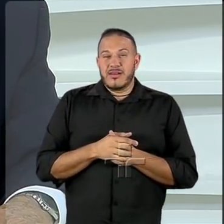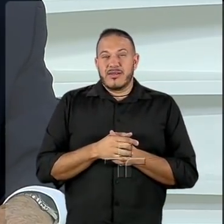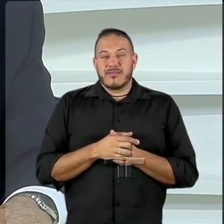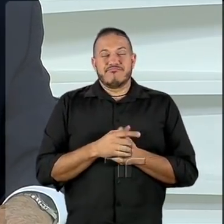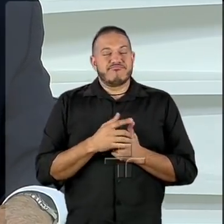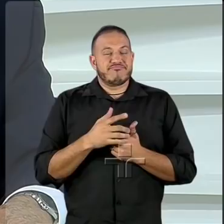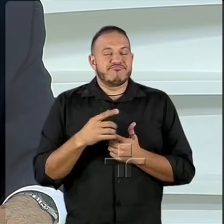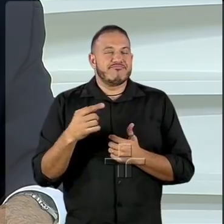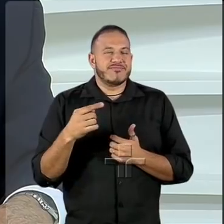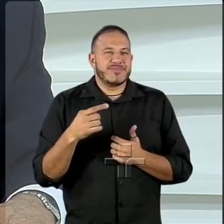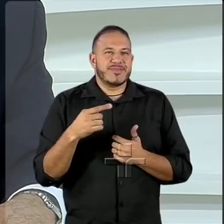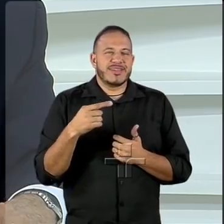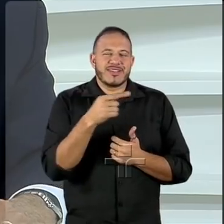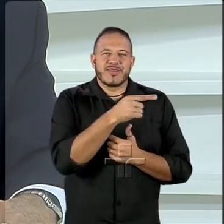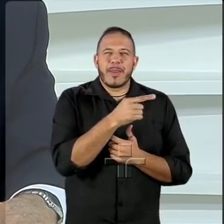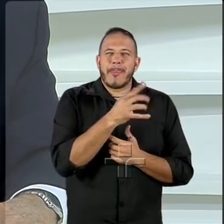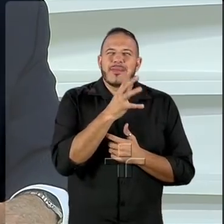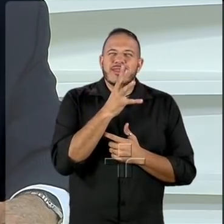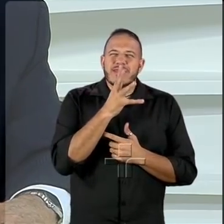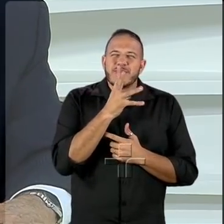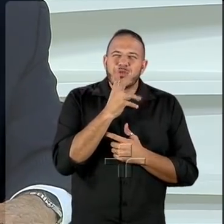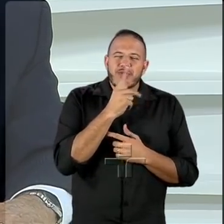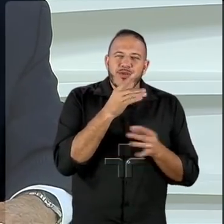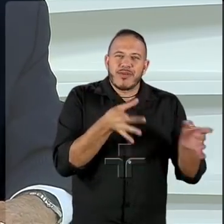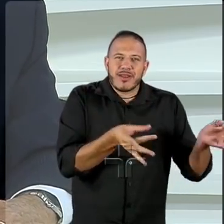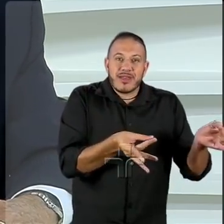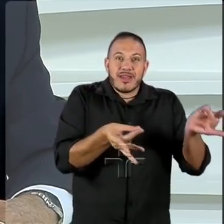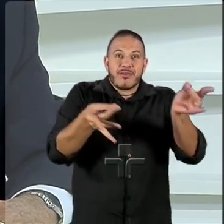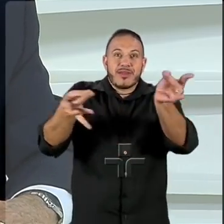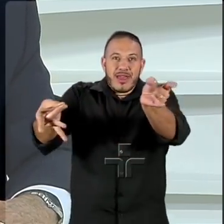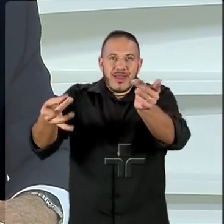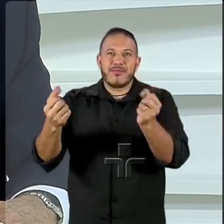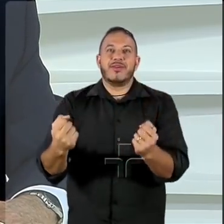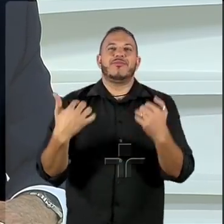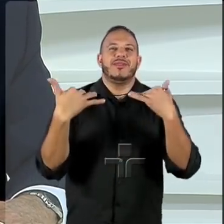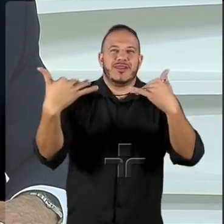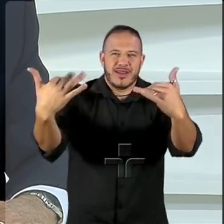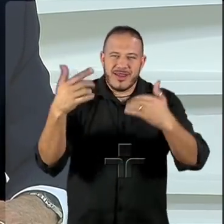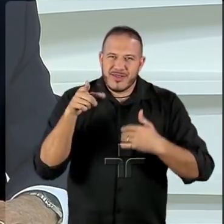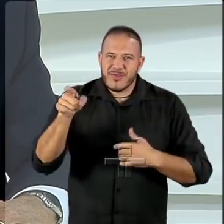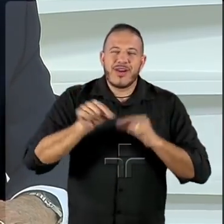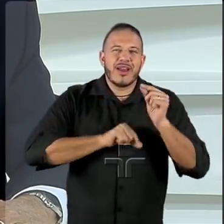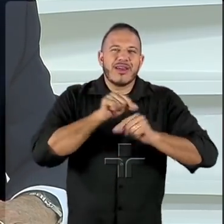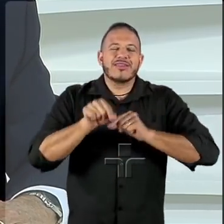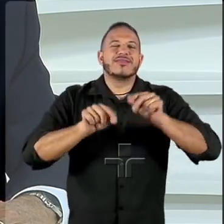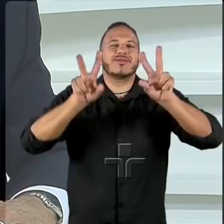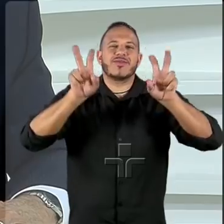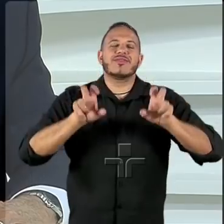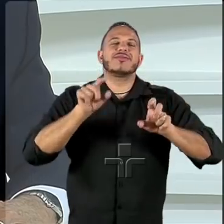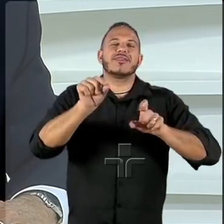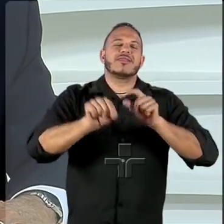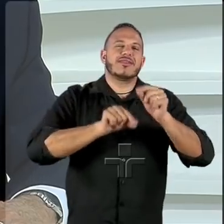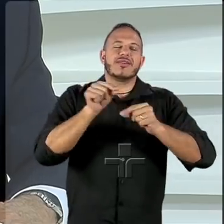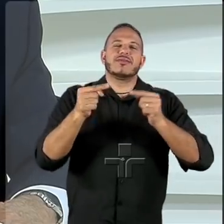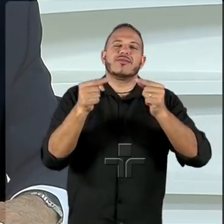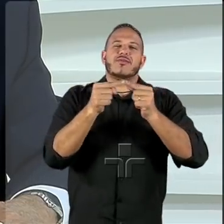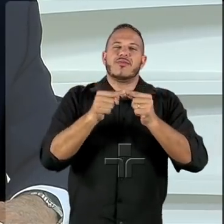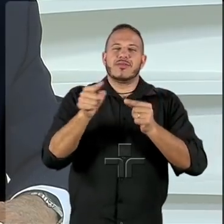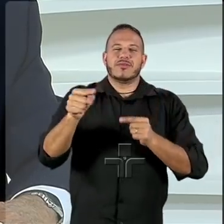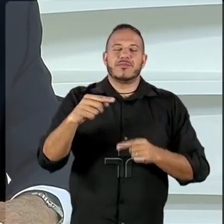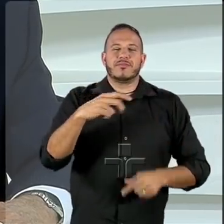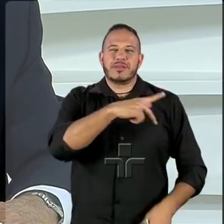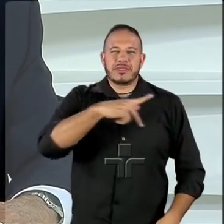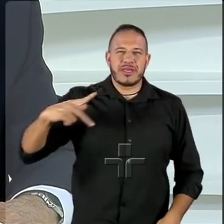o que demorou para encaminhar para o plenário uma questão relacionada ao presidente